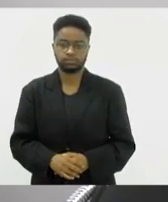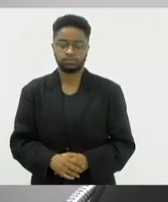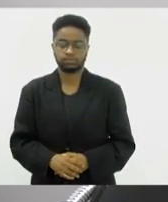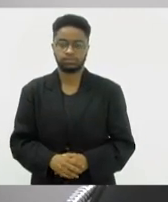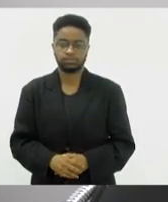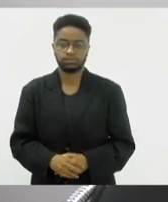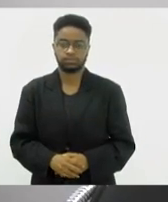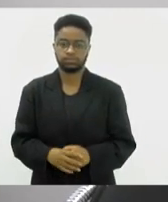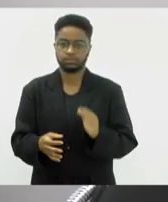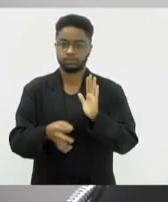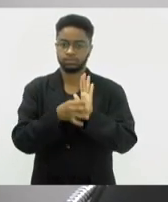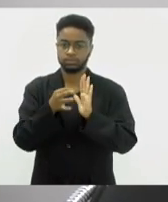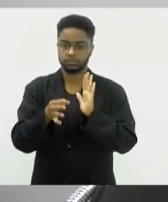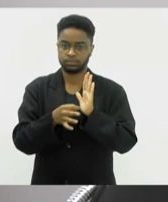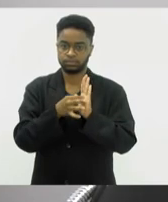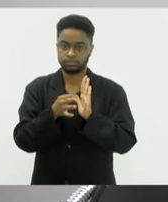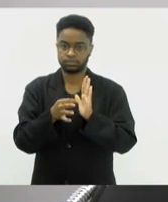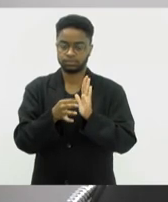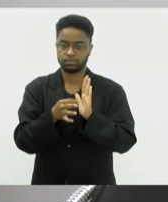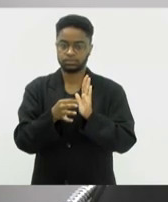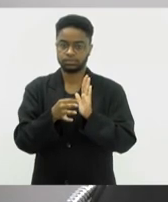O parecer é pela